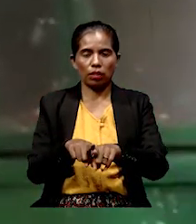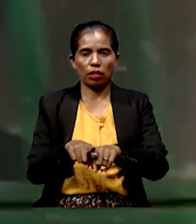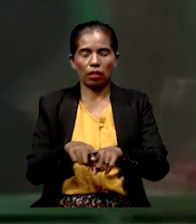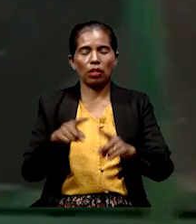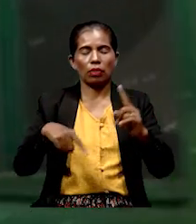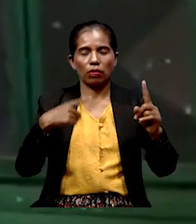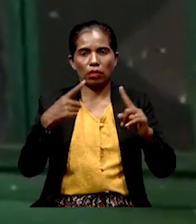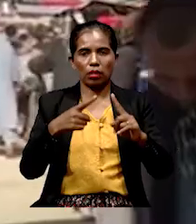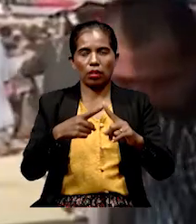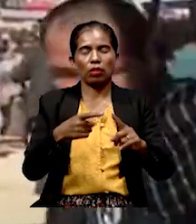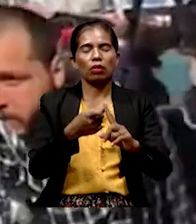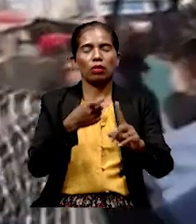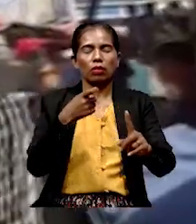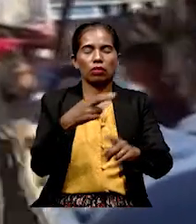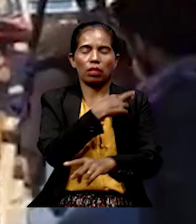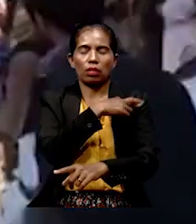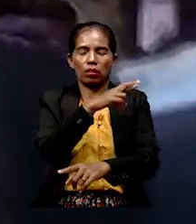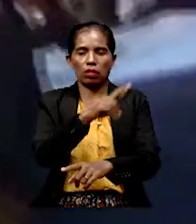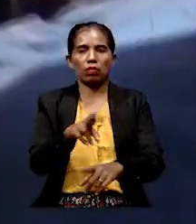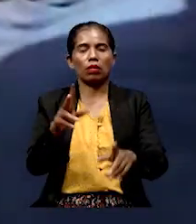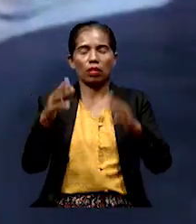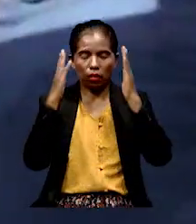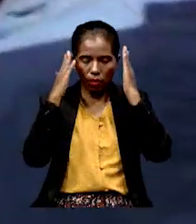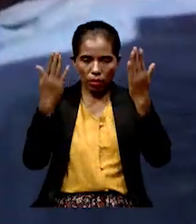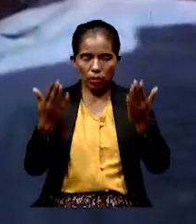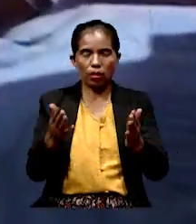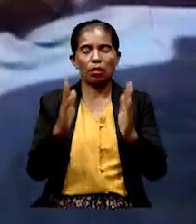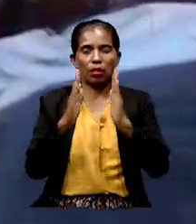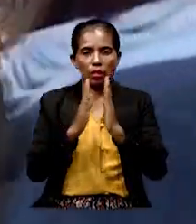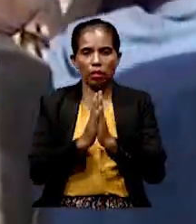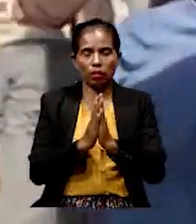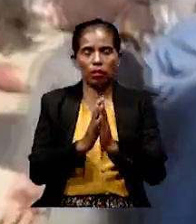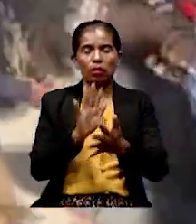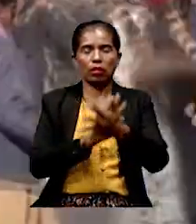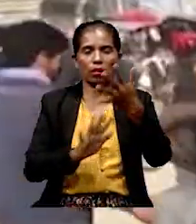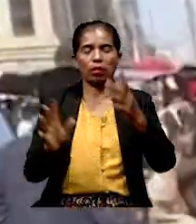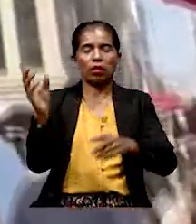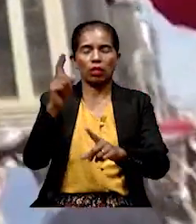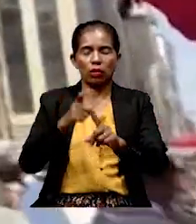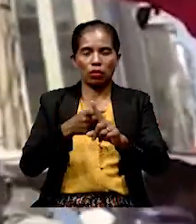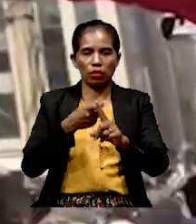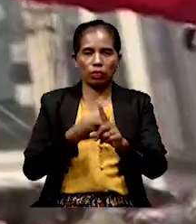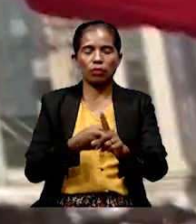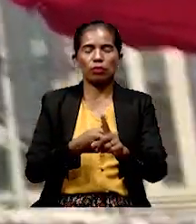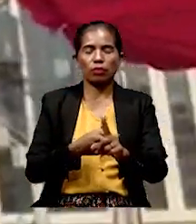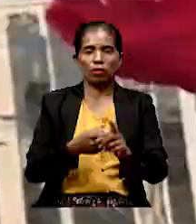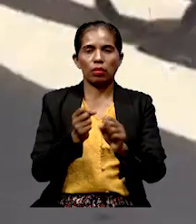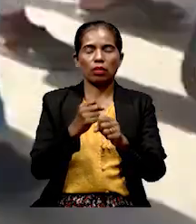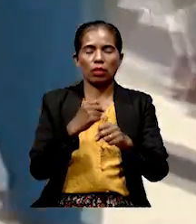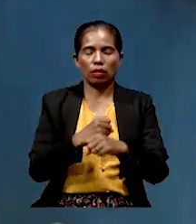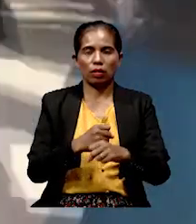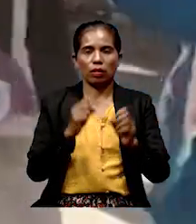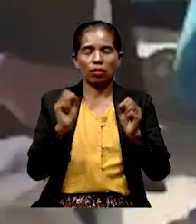Anhira fez sua religião muçulmano Barak, Halohela oração, Rodi celebra Fulan Sagrado Ramadan, Rodihalo Zizum, Rusi